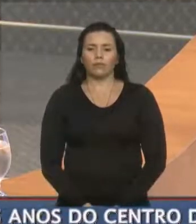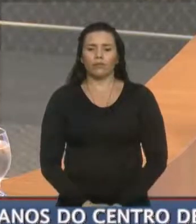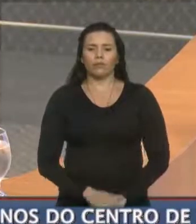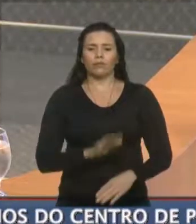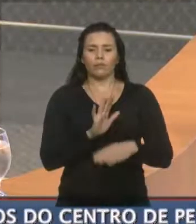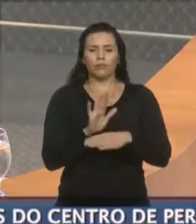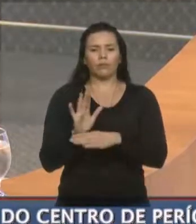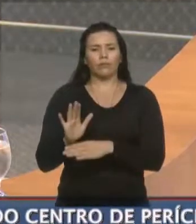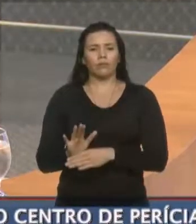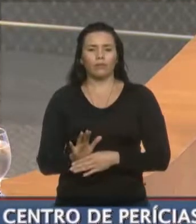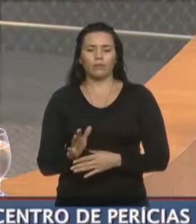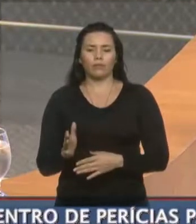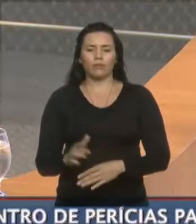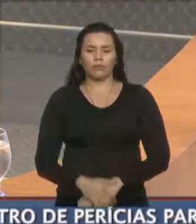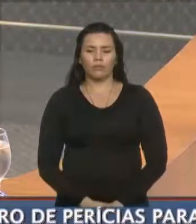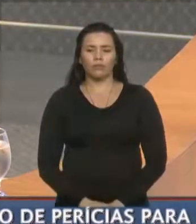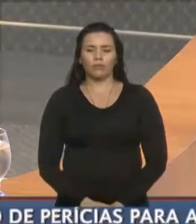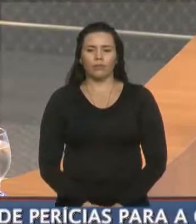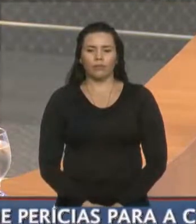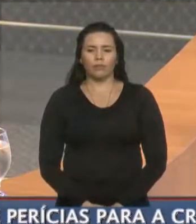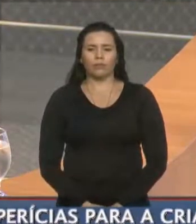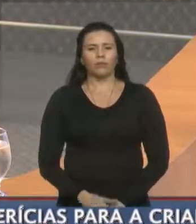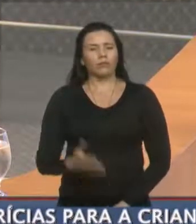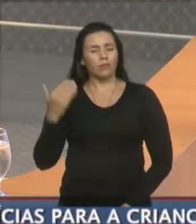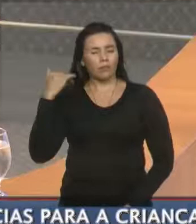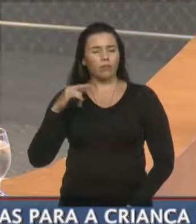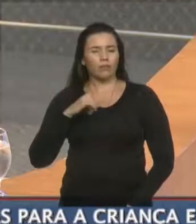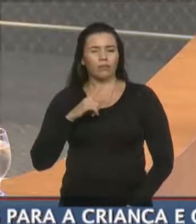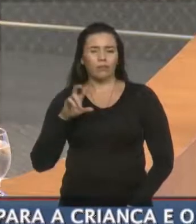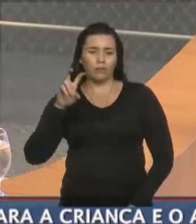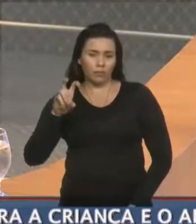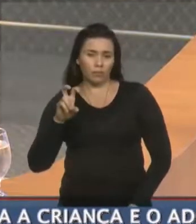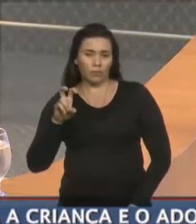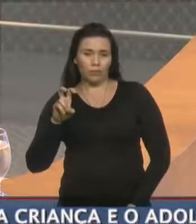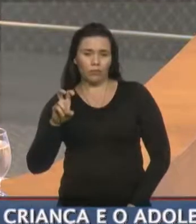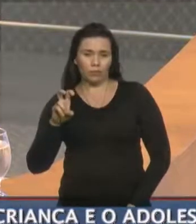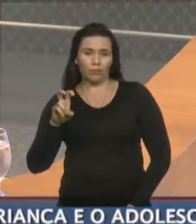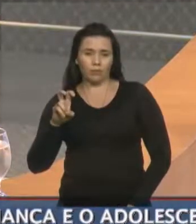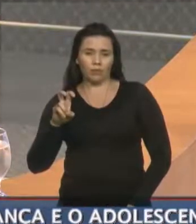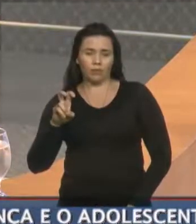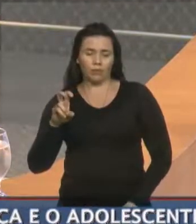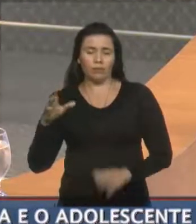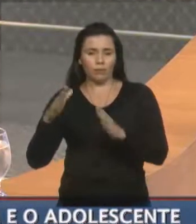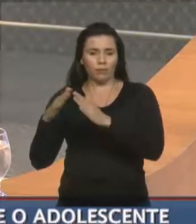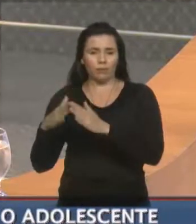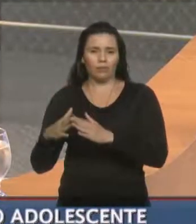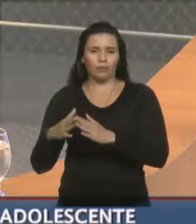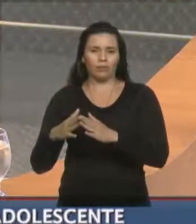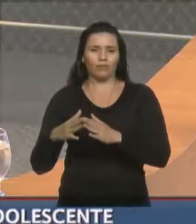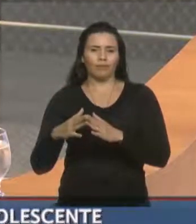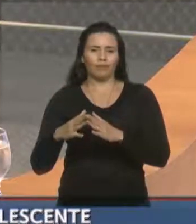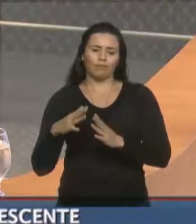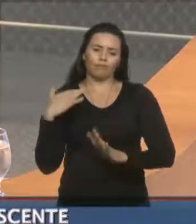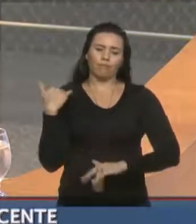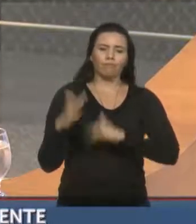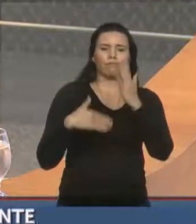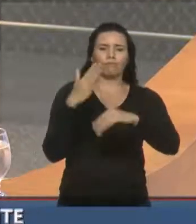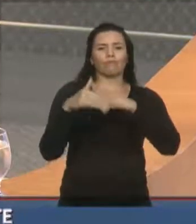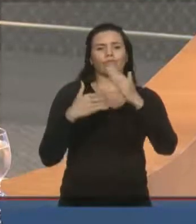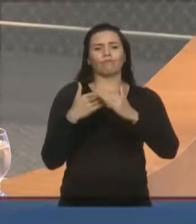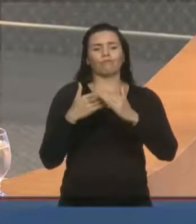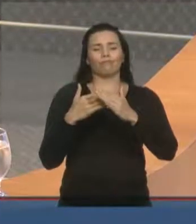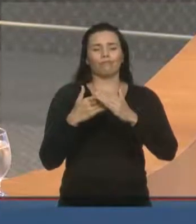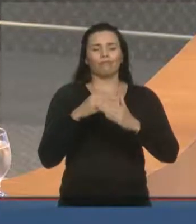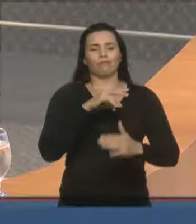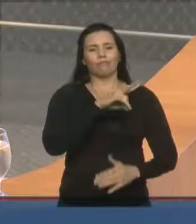apenas 5 unidades para 52 unidades. Como foi apresentado no vídeo, o Centro de